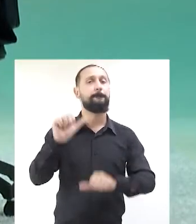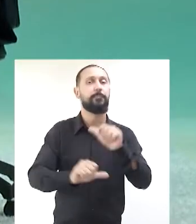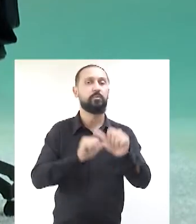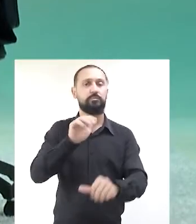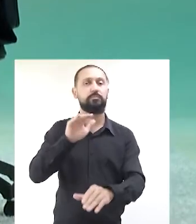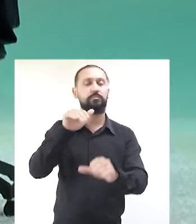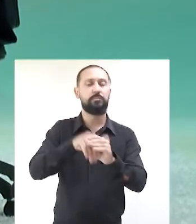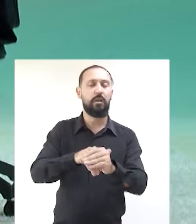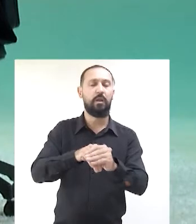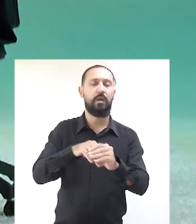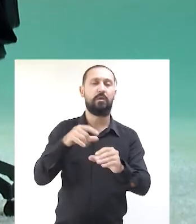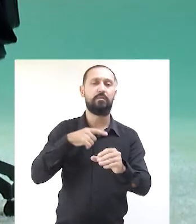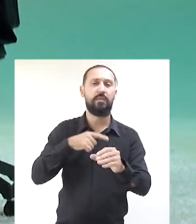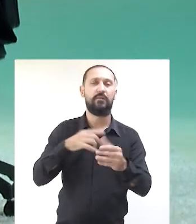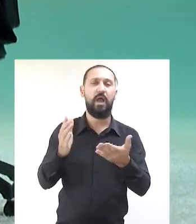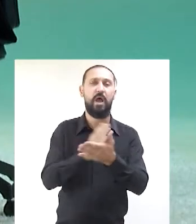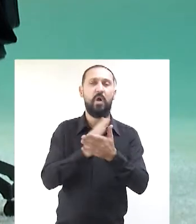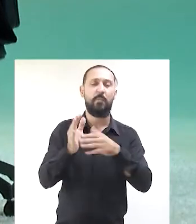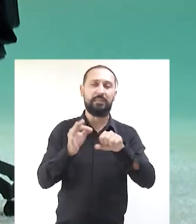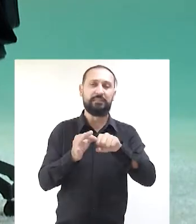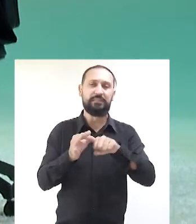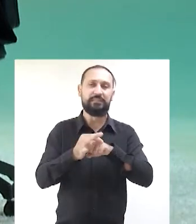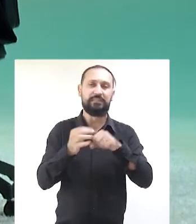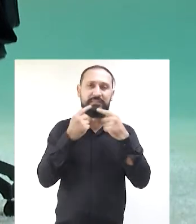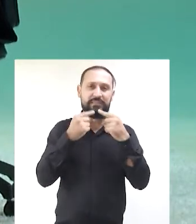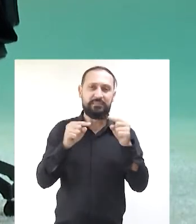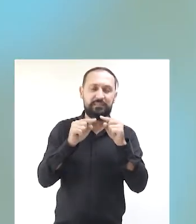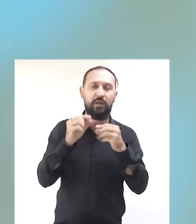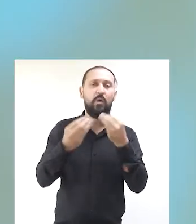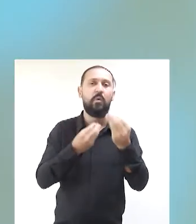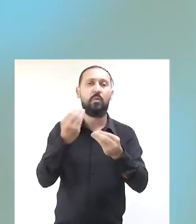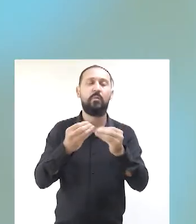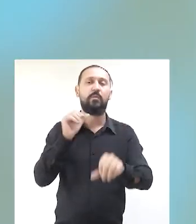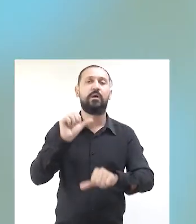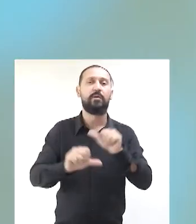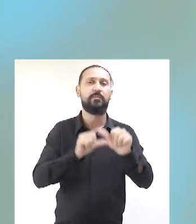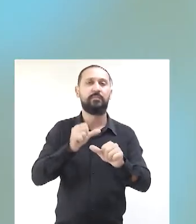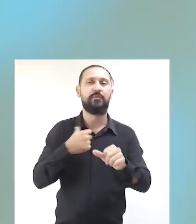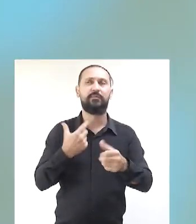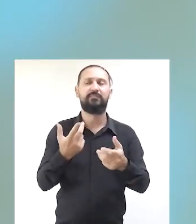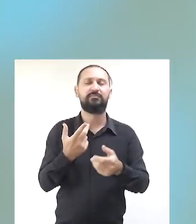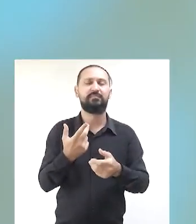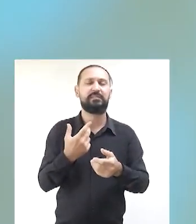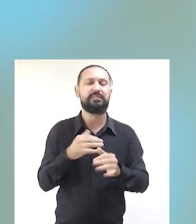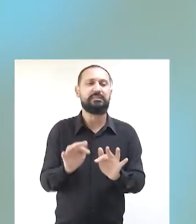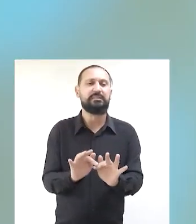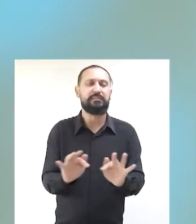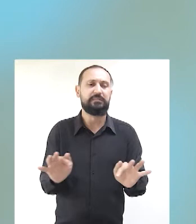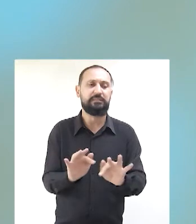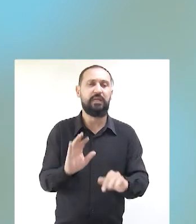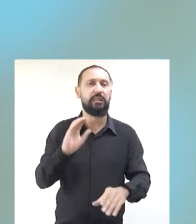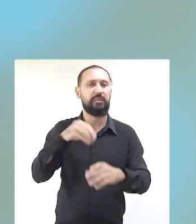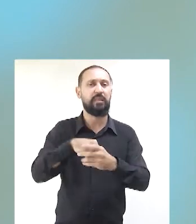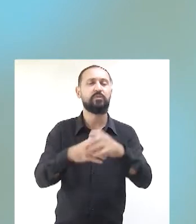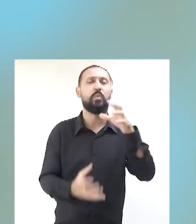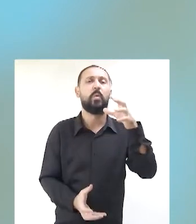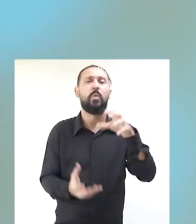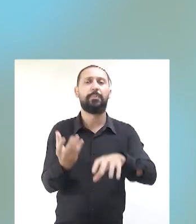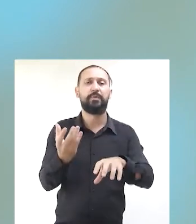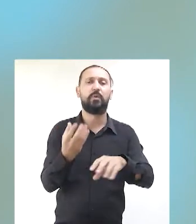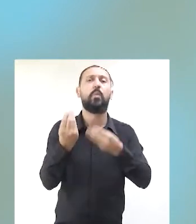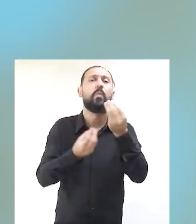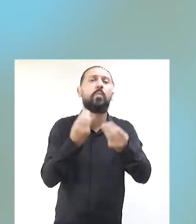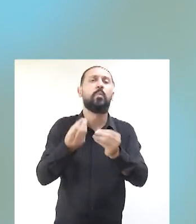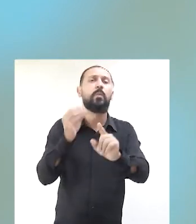reforma eleitoral, ela recebeu algumas críticas, né? Foi até avaliada como uma reforma tímida dentro do próprio Congresso Nacional. Como